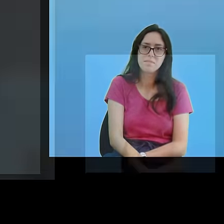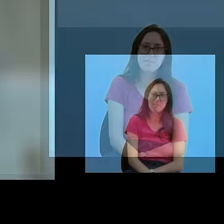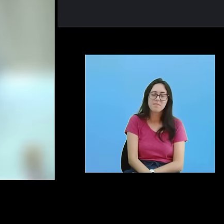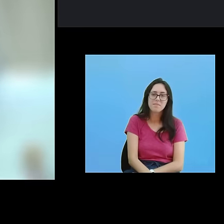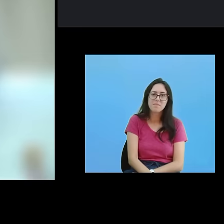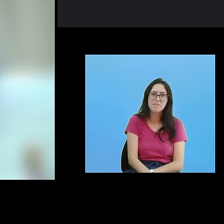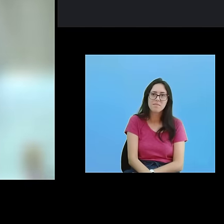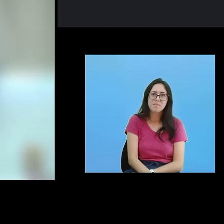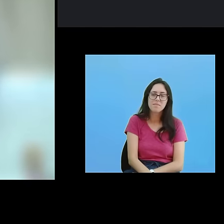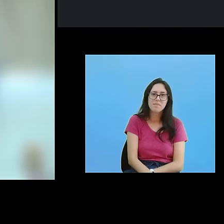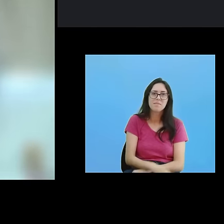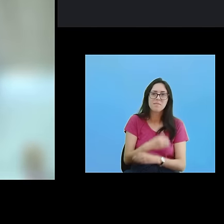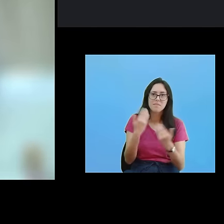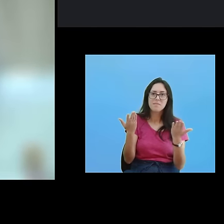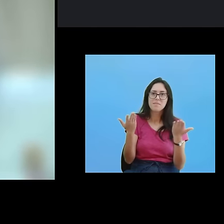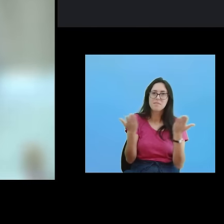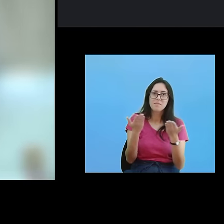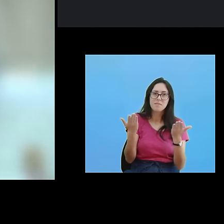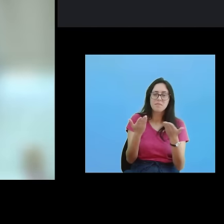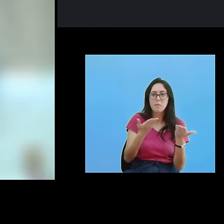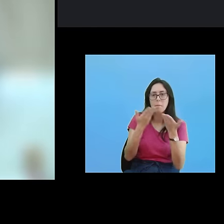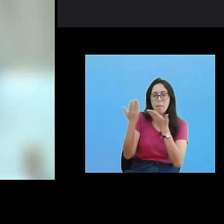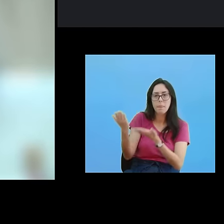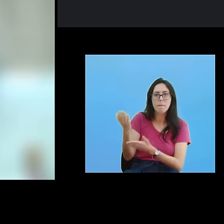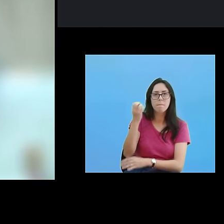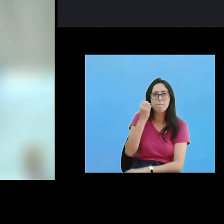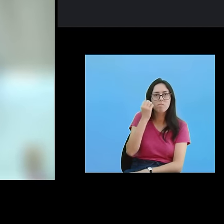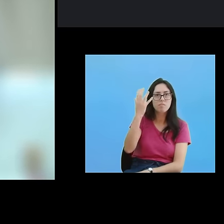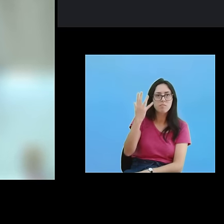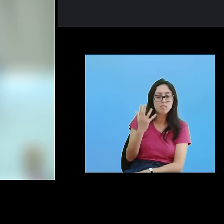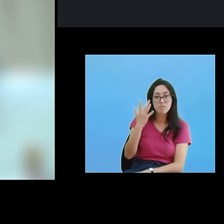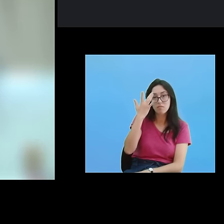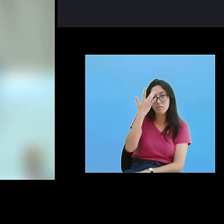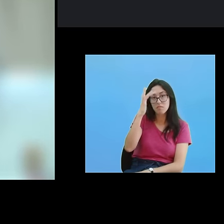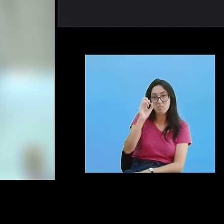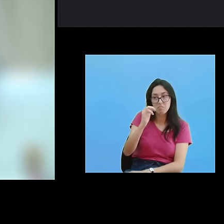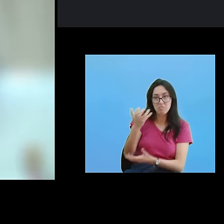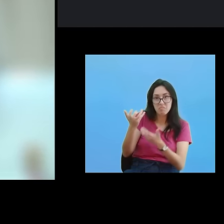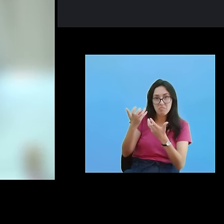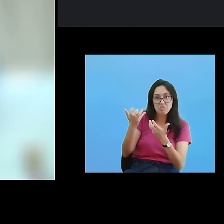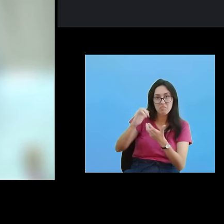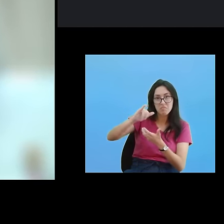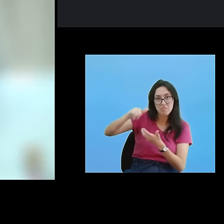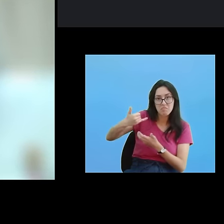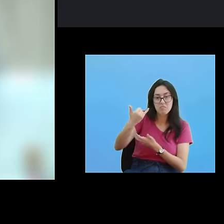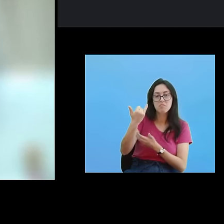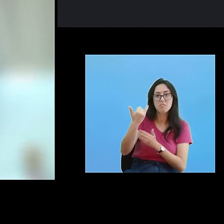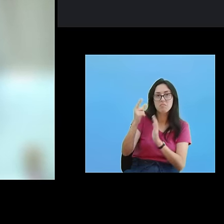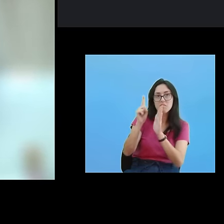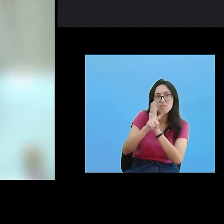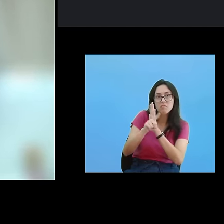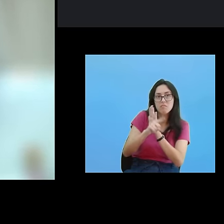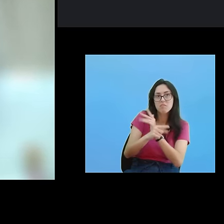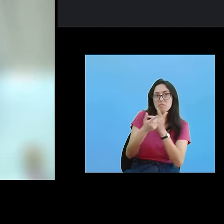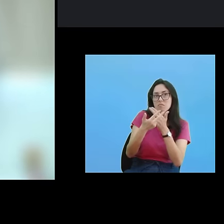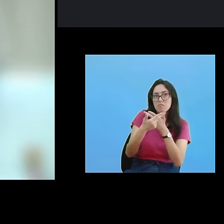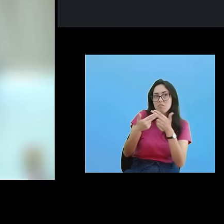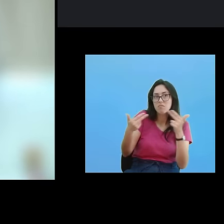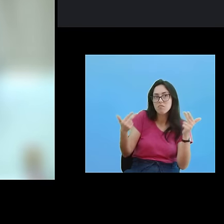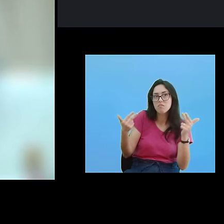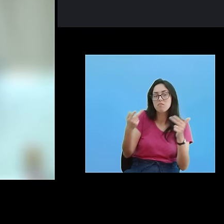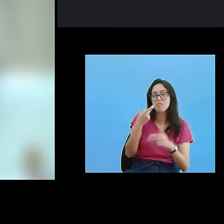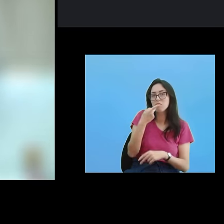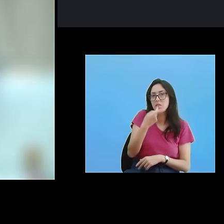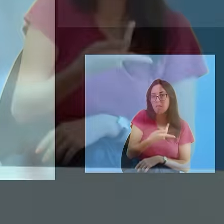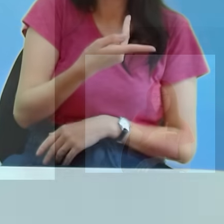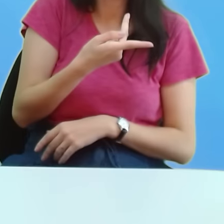Então, agora eu também passo a palavra para a Sueli, não sei se de repente ela gostaria de aproveitar e me perguntar algo, fazer alguma